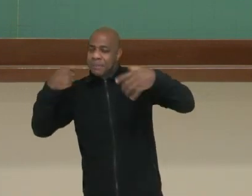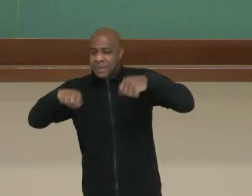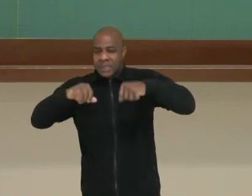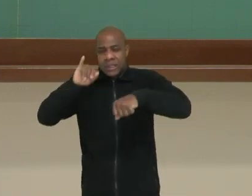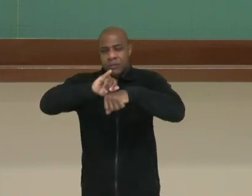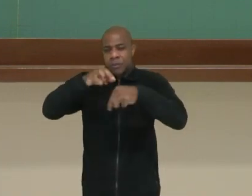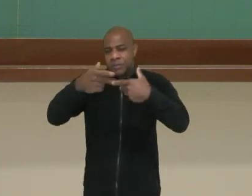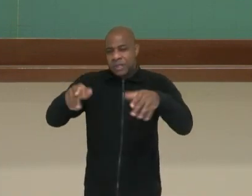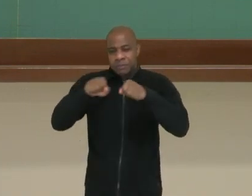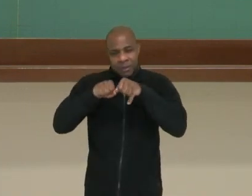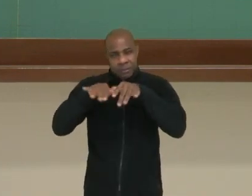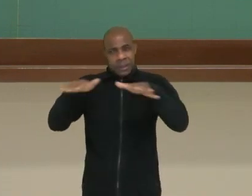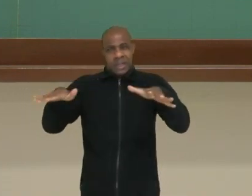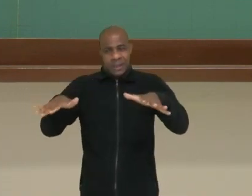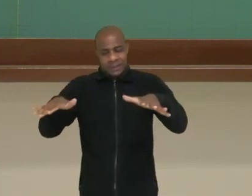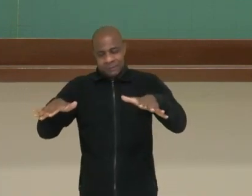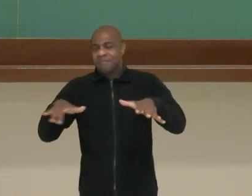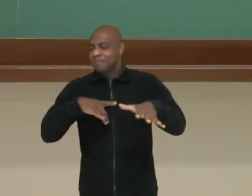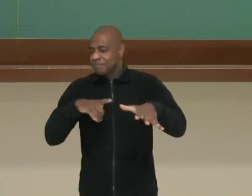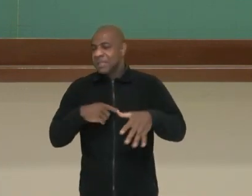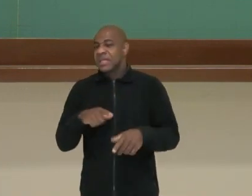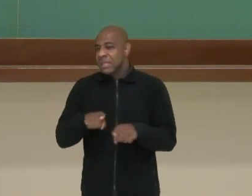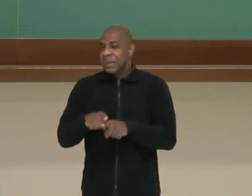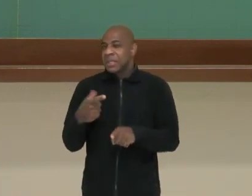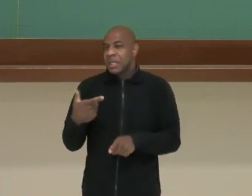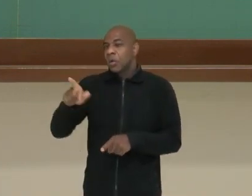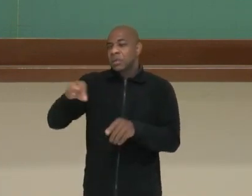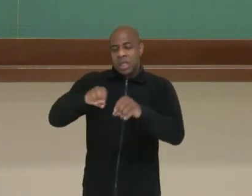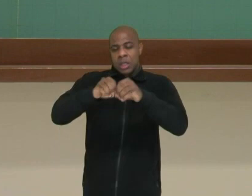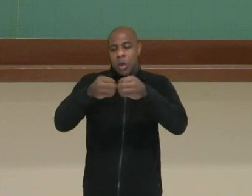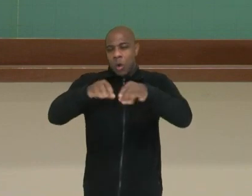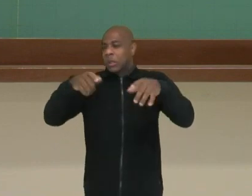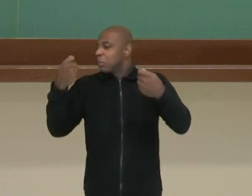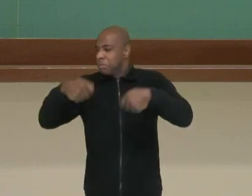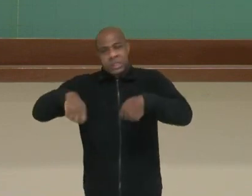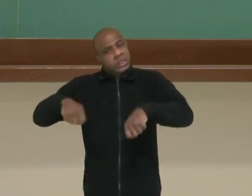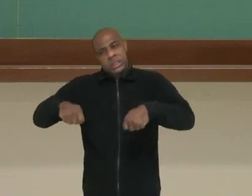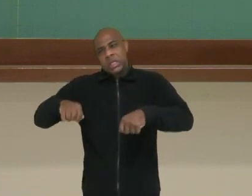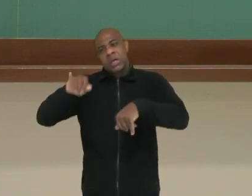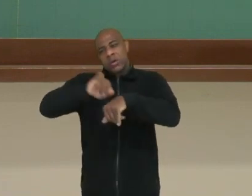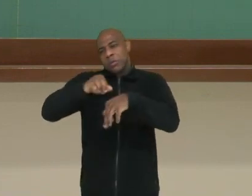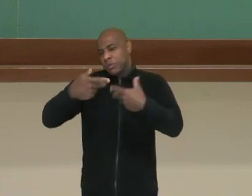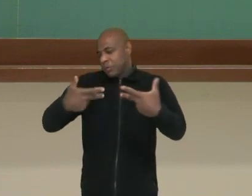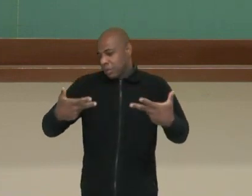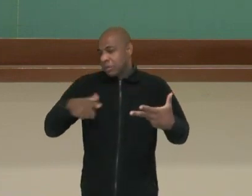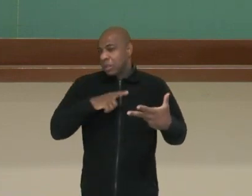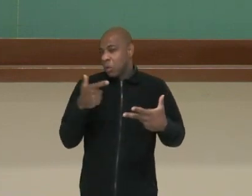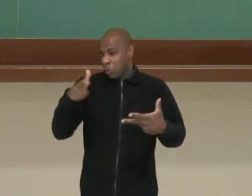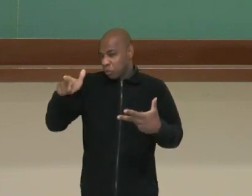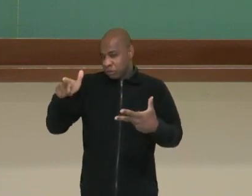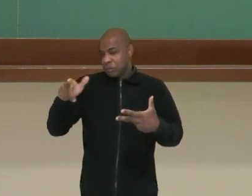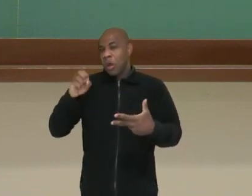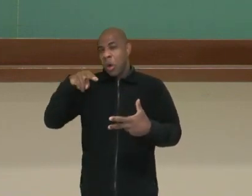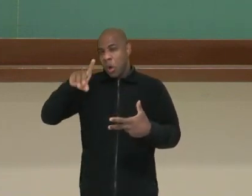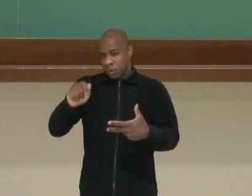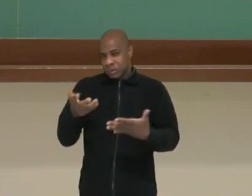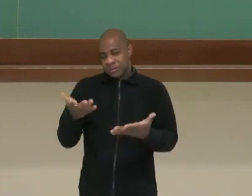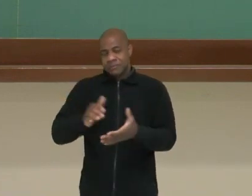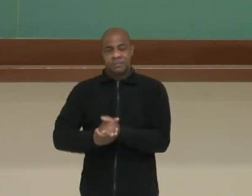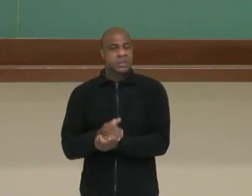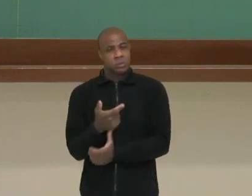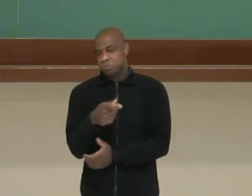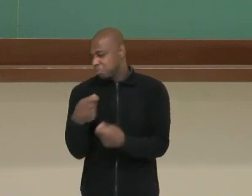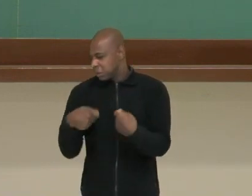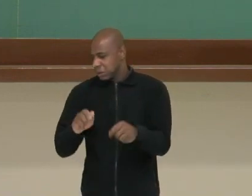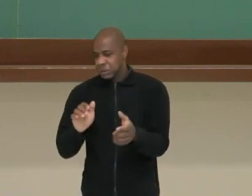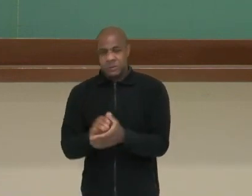para se propagar. E ainda tem as ondas gravitacionais que ainda, pessoal, ainda são ondas que estão sendo estudadas. Nós vimos